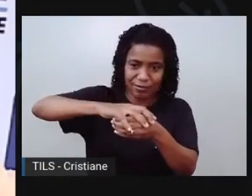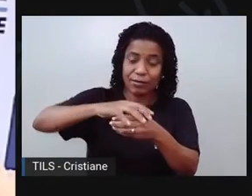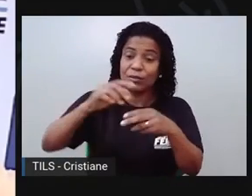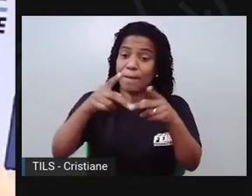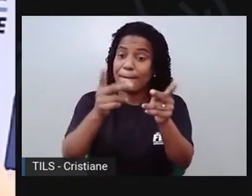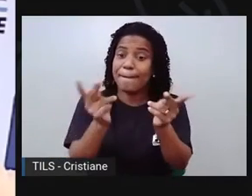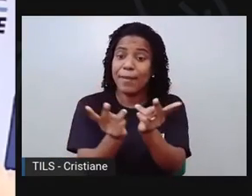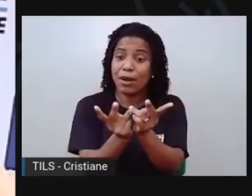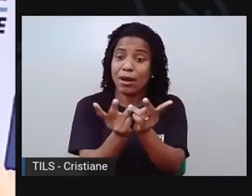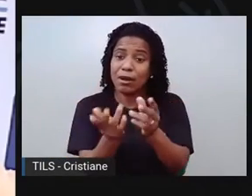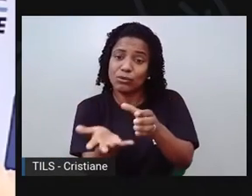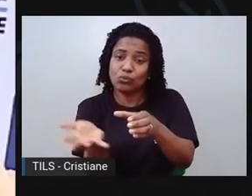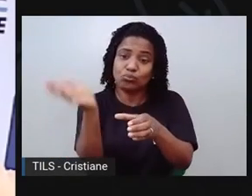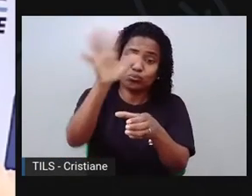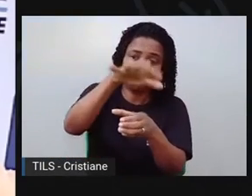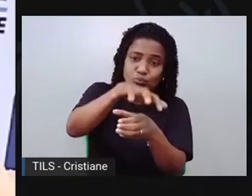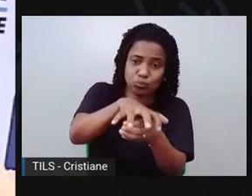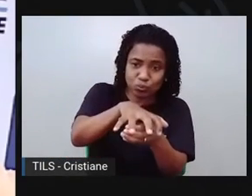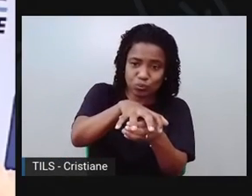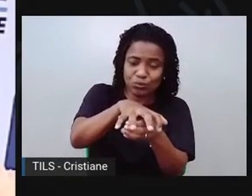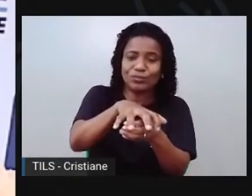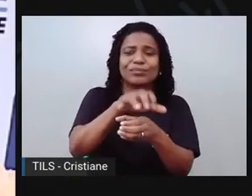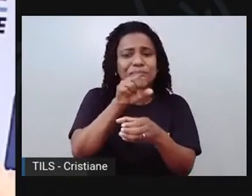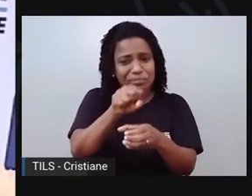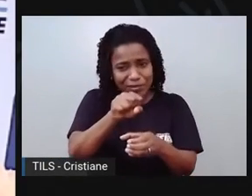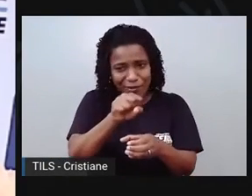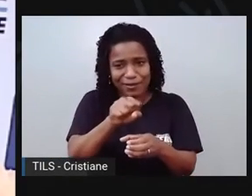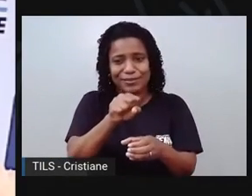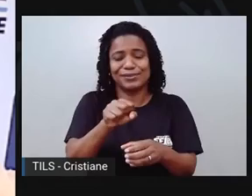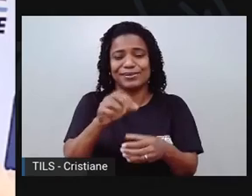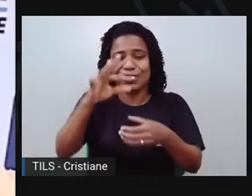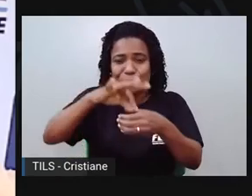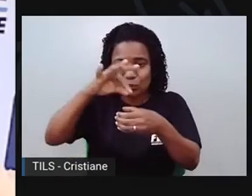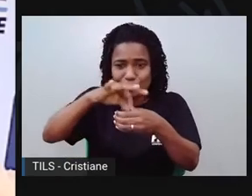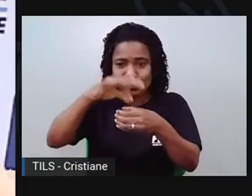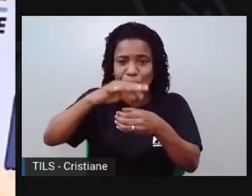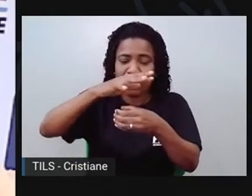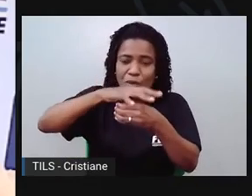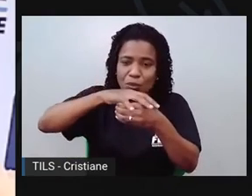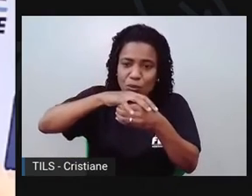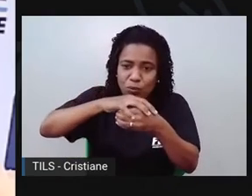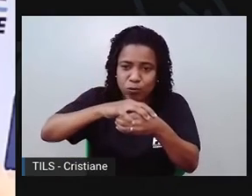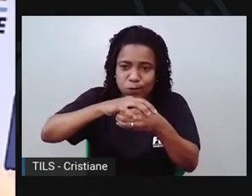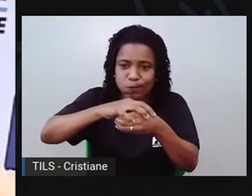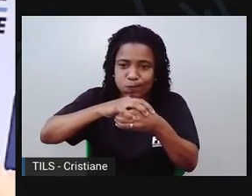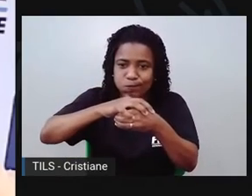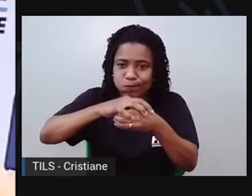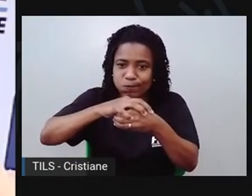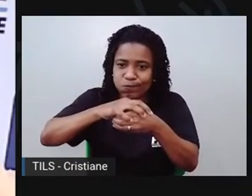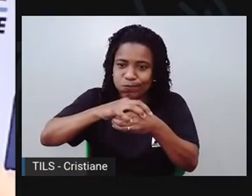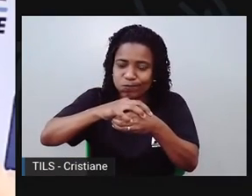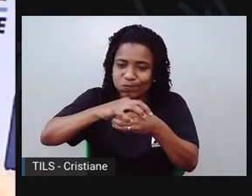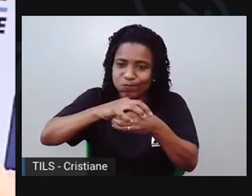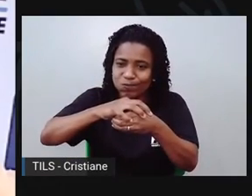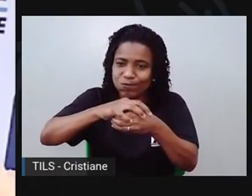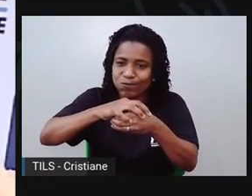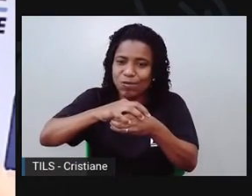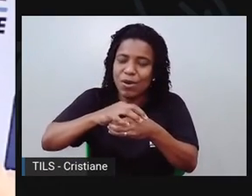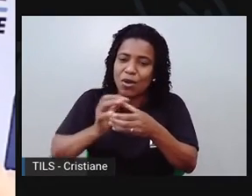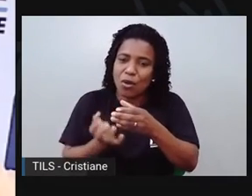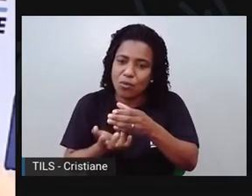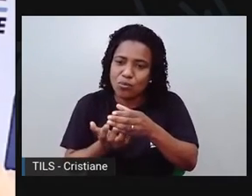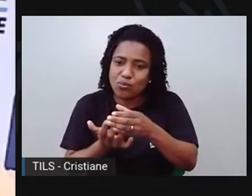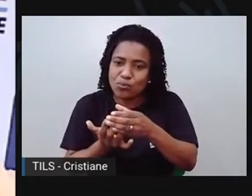Isso mesmo. O importante é que o chá fique bem abafadinho, sabe? Para que o vapor fique aqui dentro, condensado dentro da